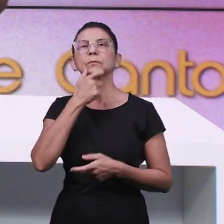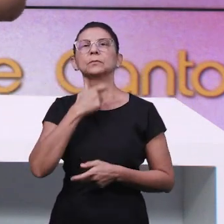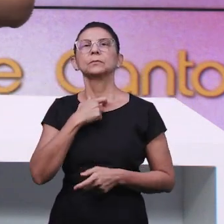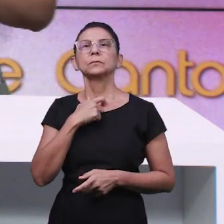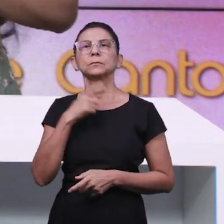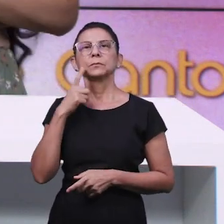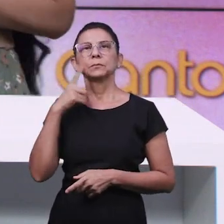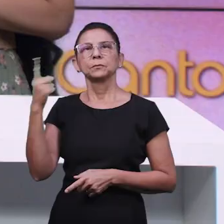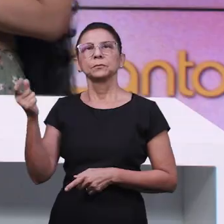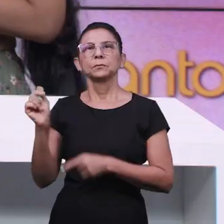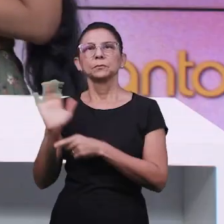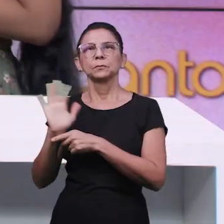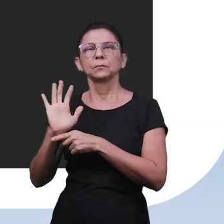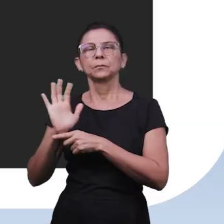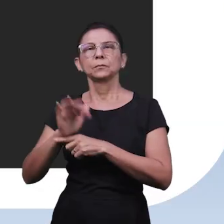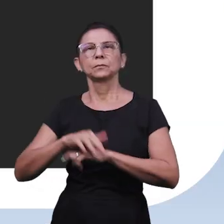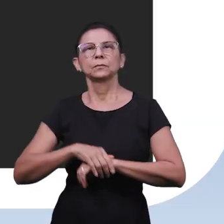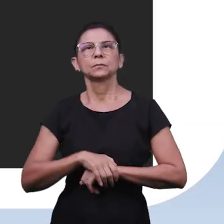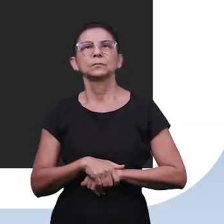laringe. Vamos ao nosso vídeo.